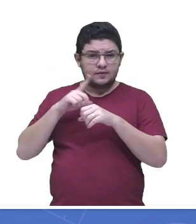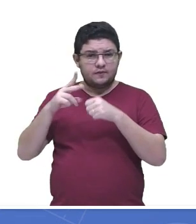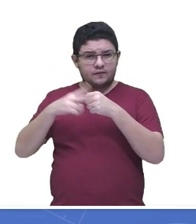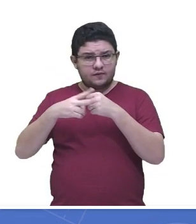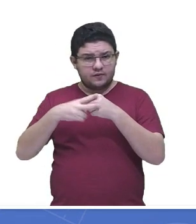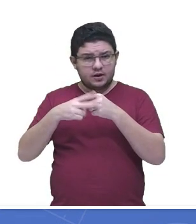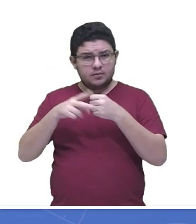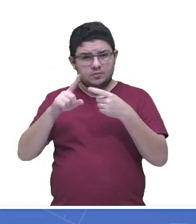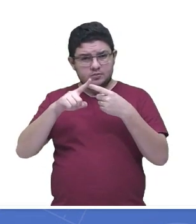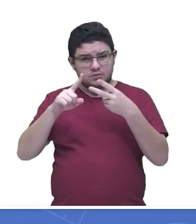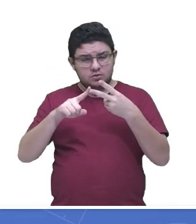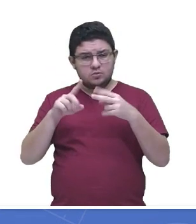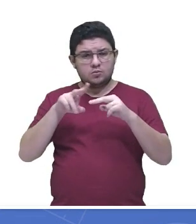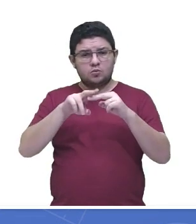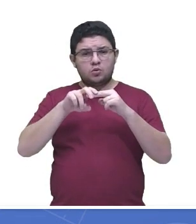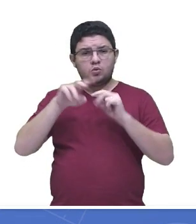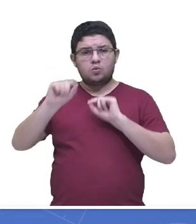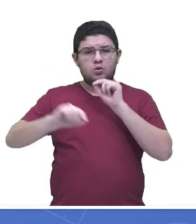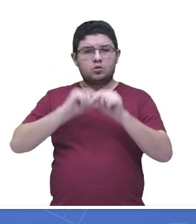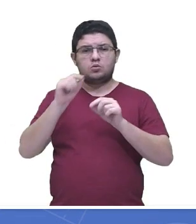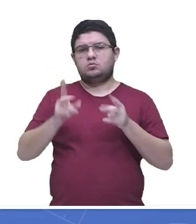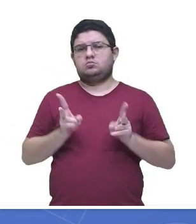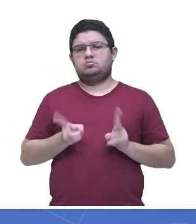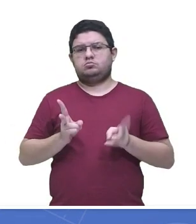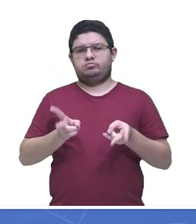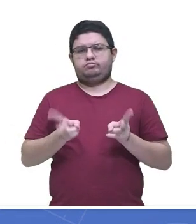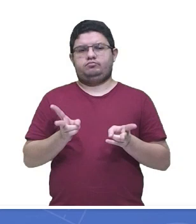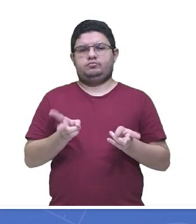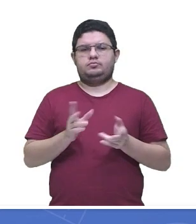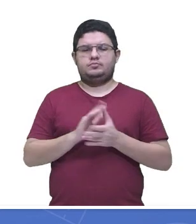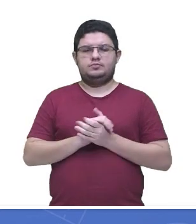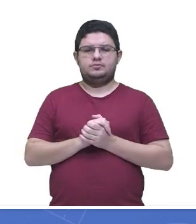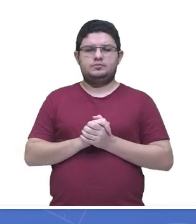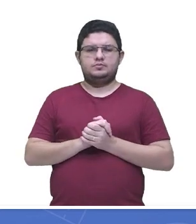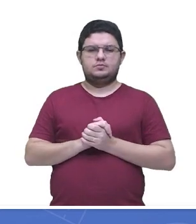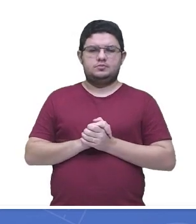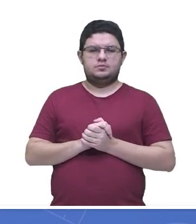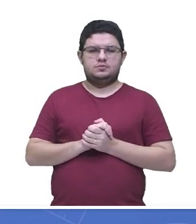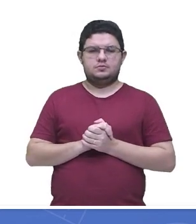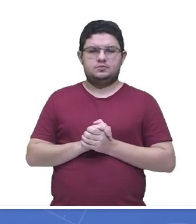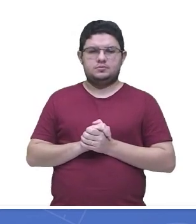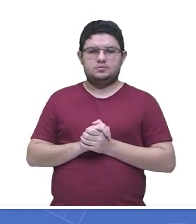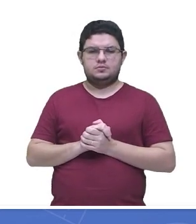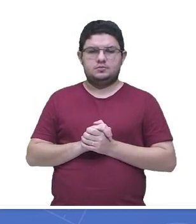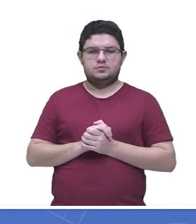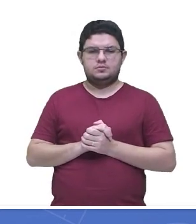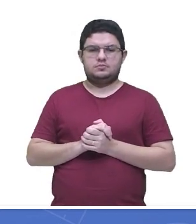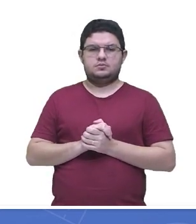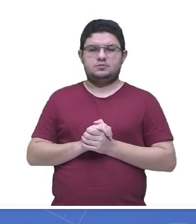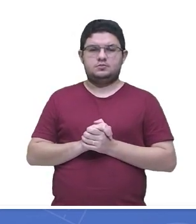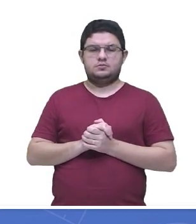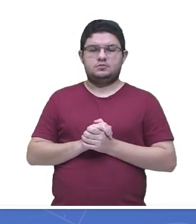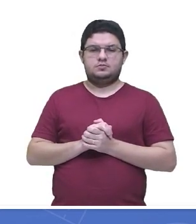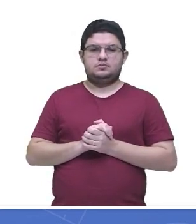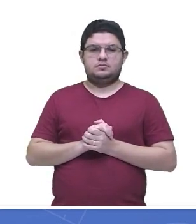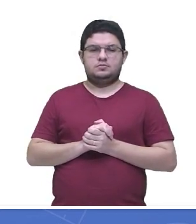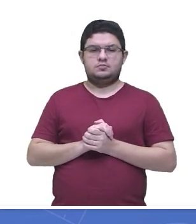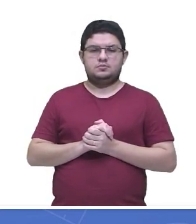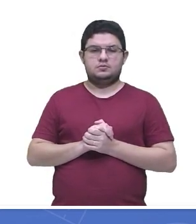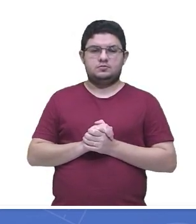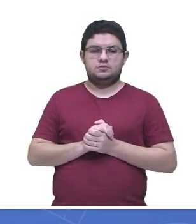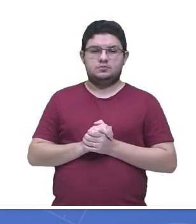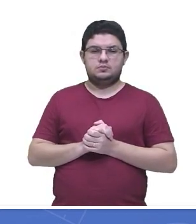porque a ação aqui é contínua. They were riding a bike. They were riding a bike. E